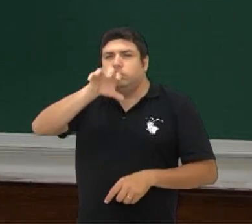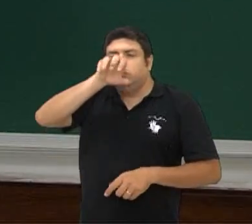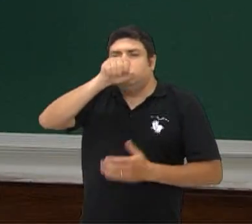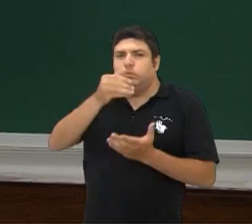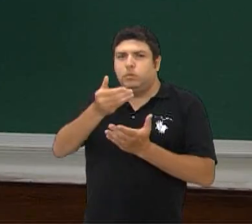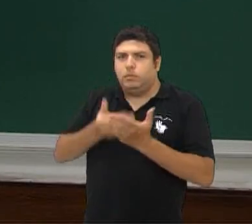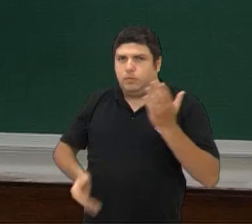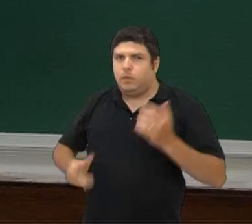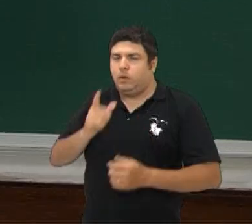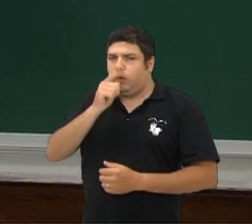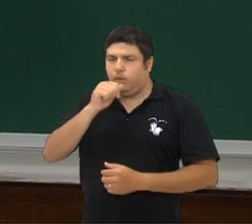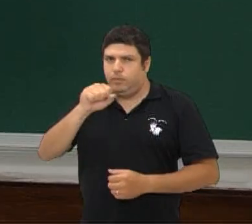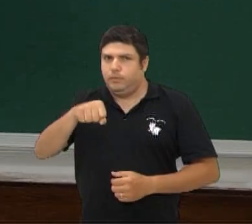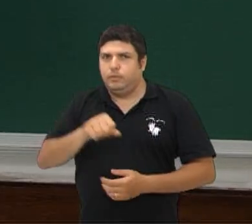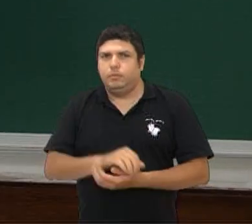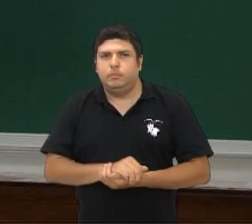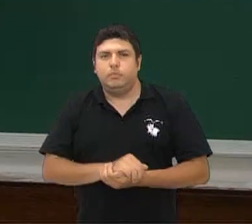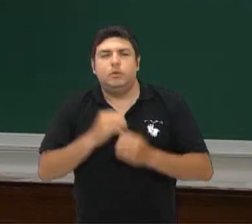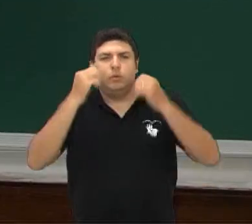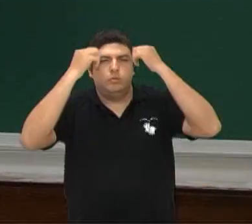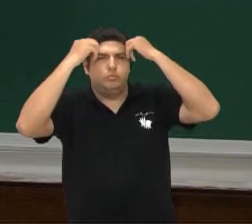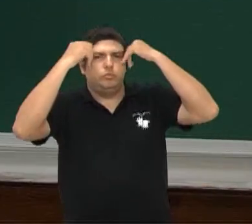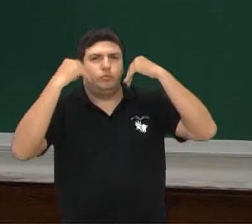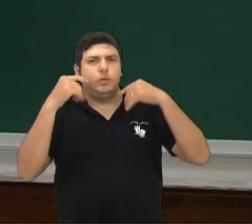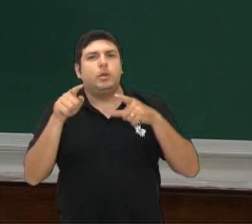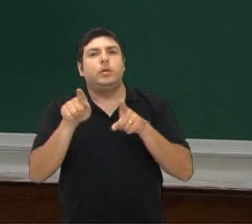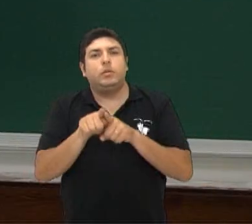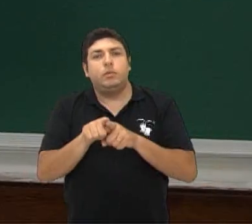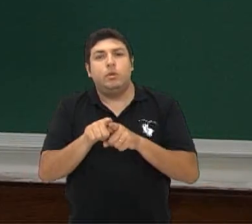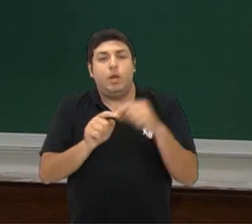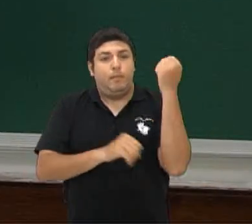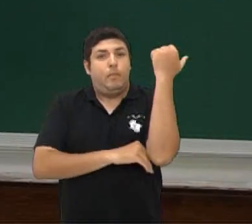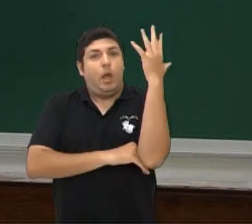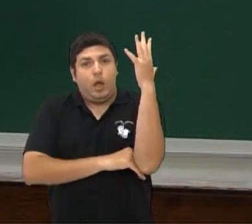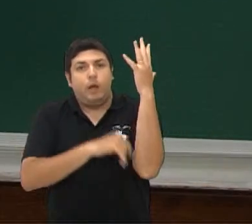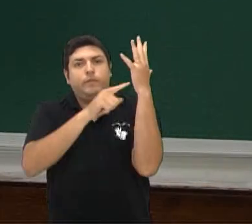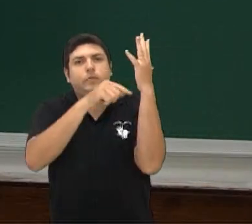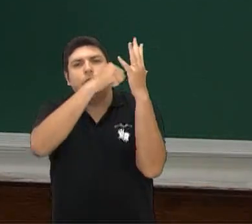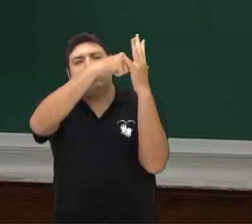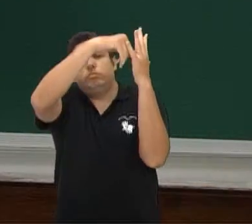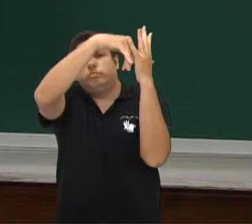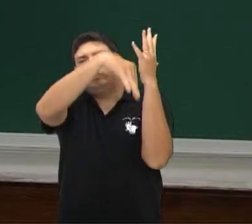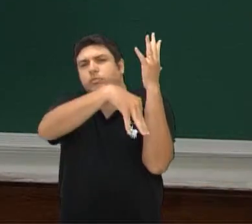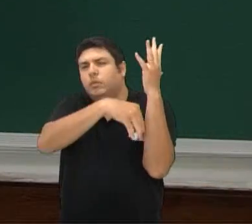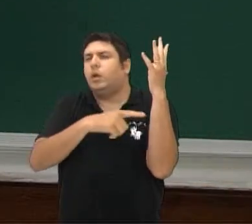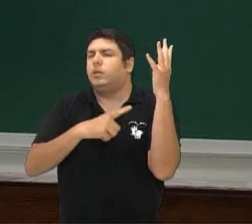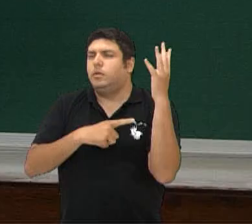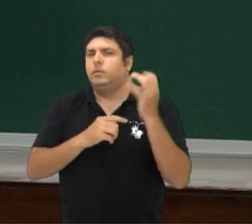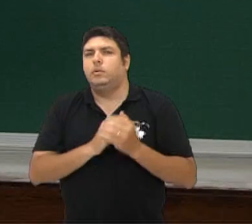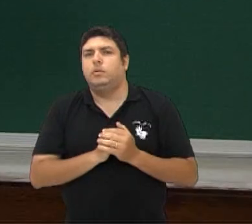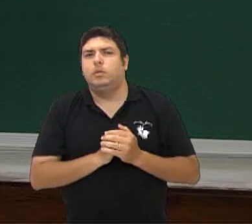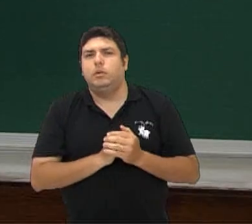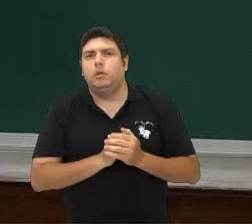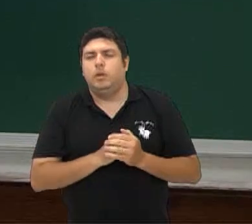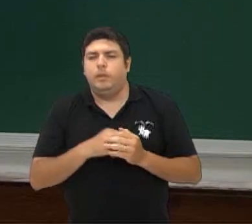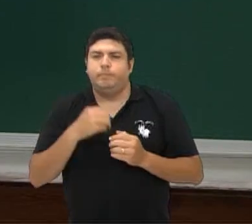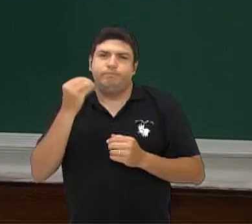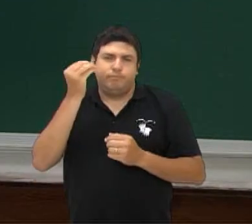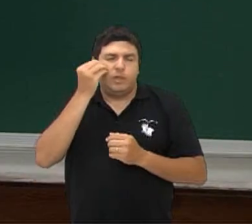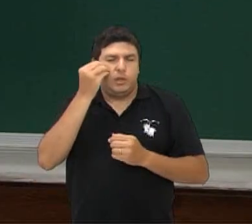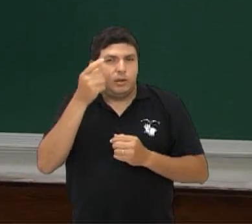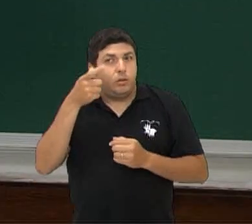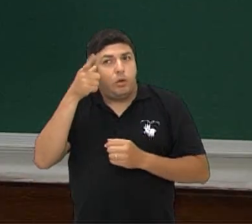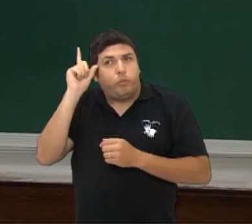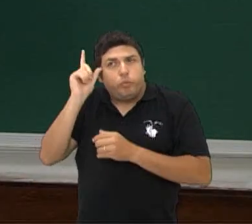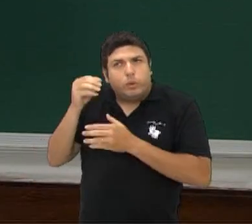tá? Transpiração. Também. E planta também transpira, tá? Eu até pensei em fazer um experimento com vocês, mas não deu certo de